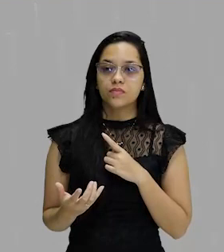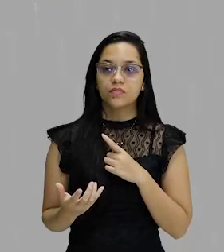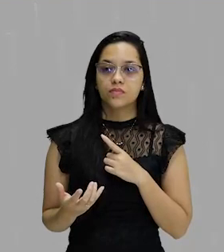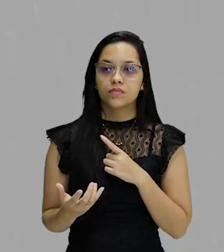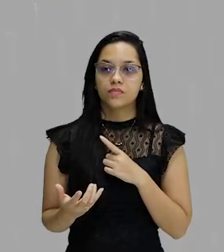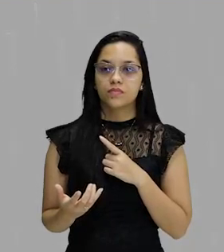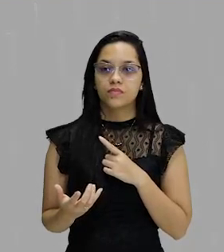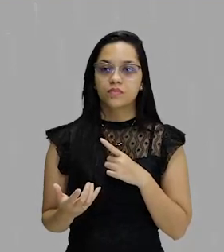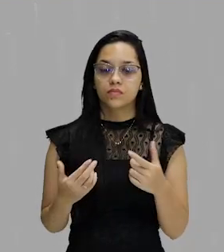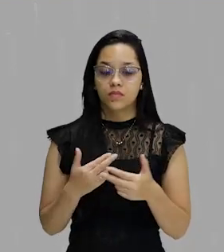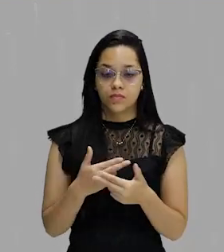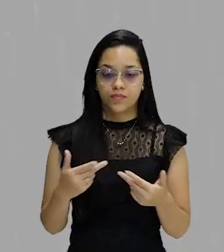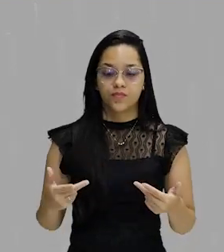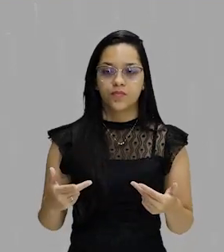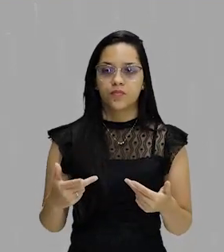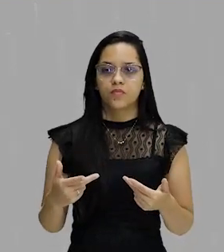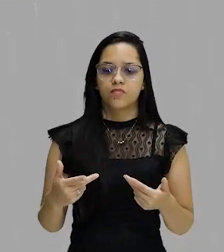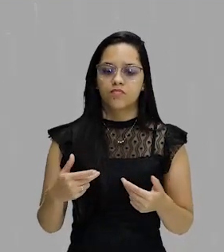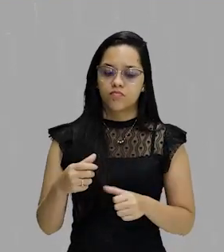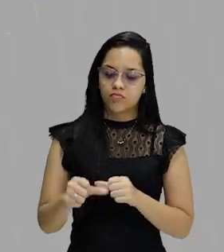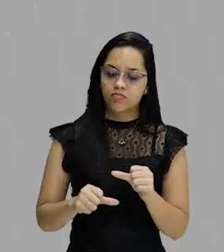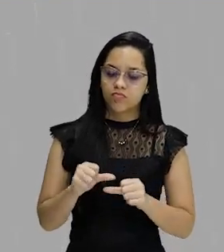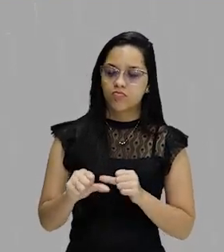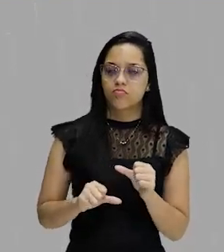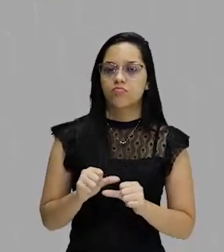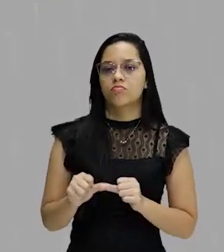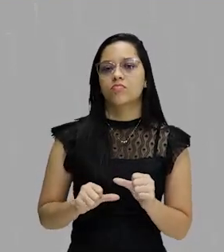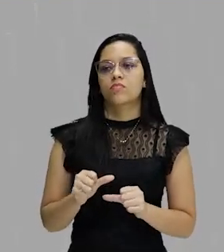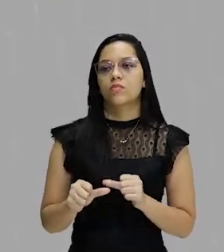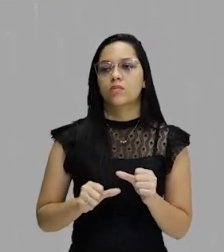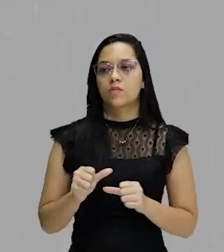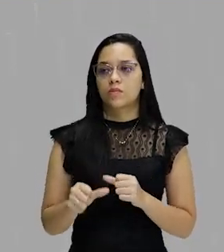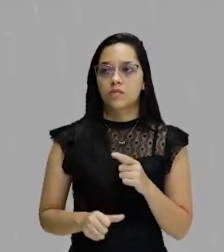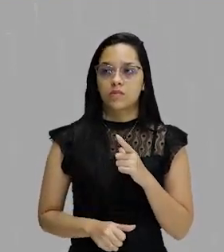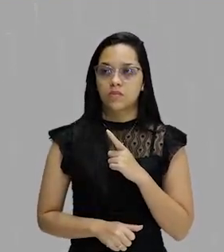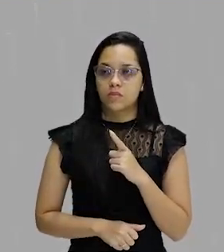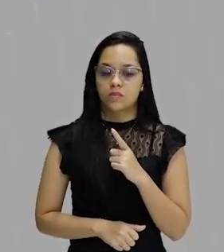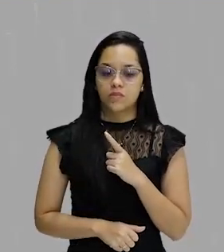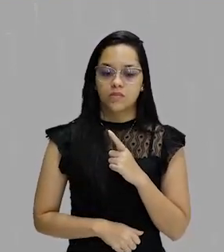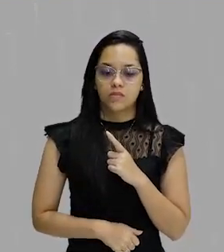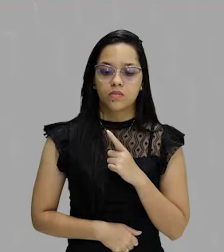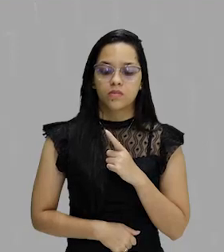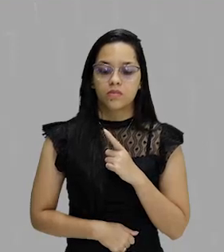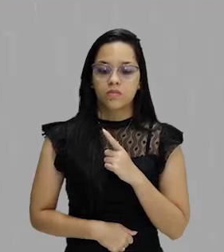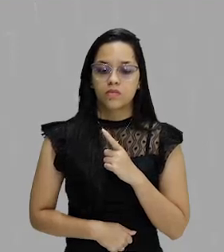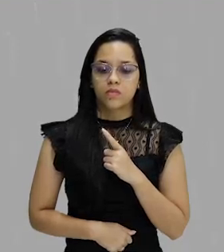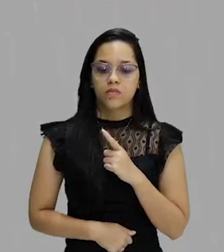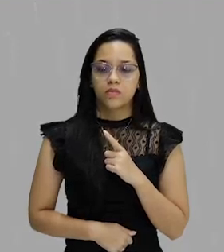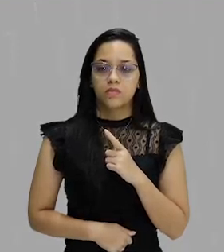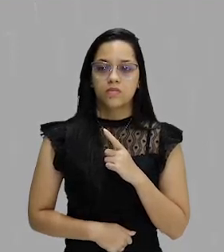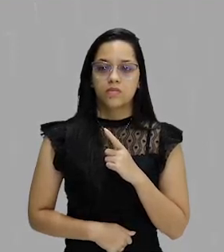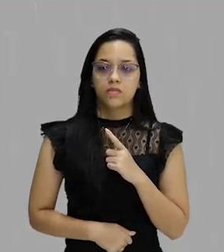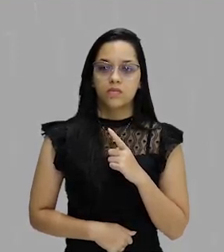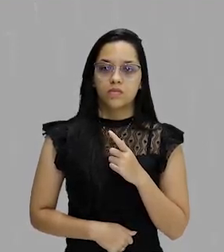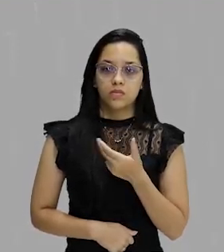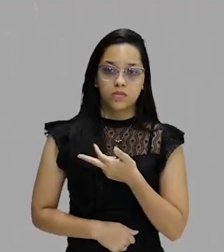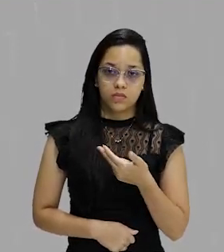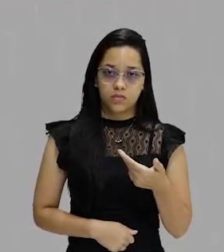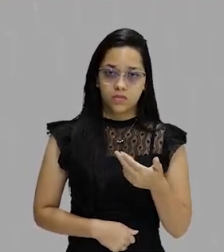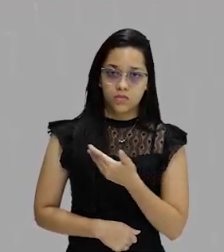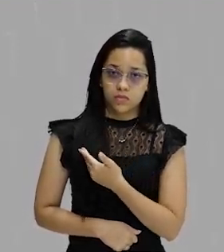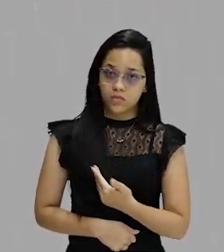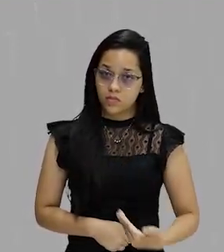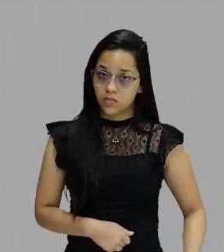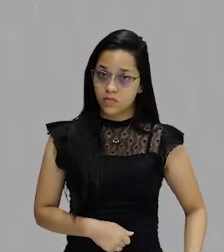fazer uma consubstância, tá? Na existência das agências governamentais,